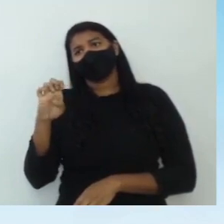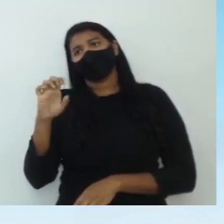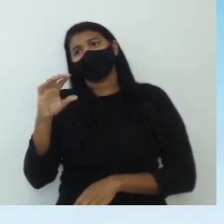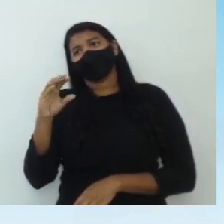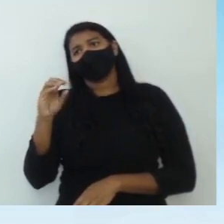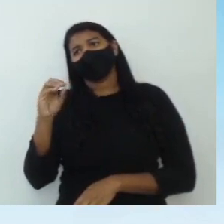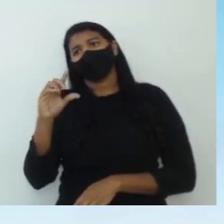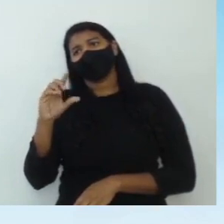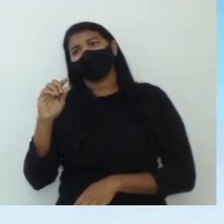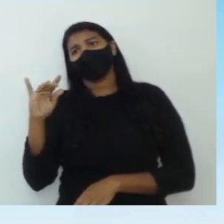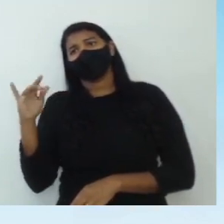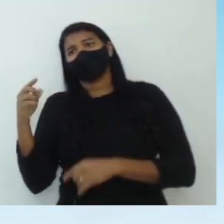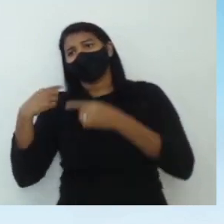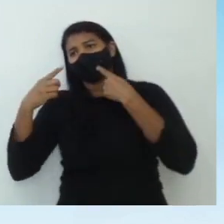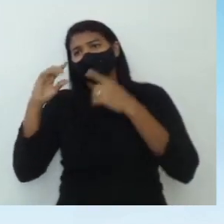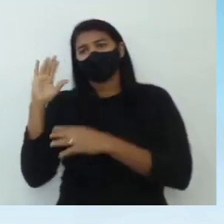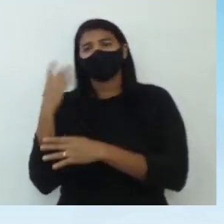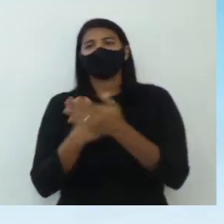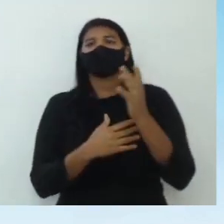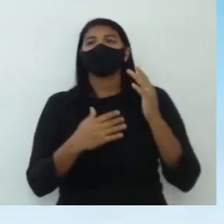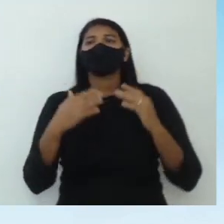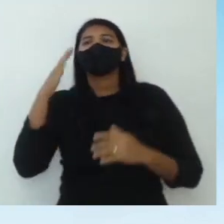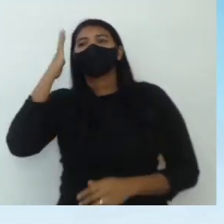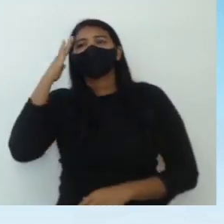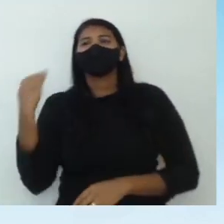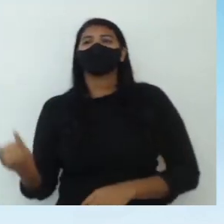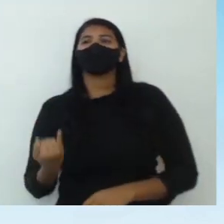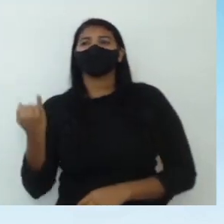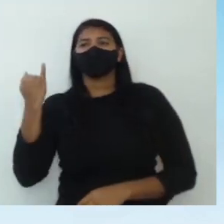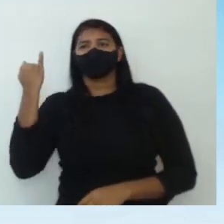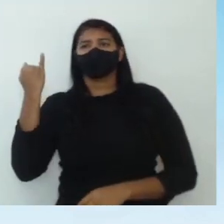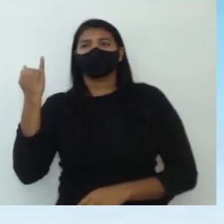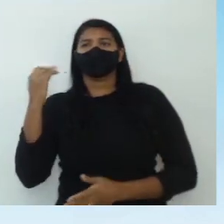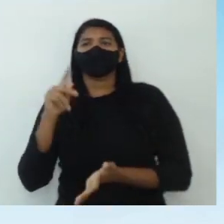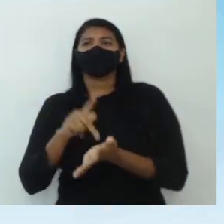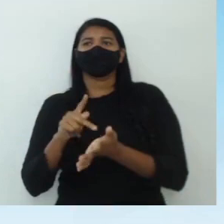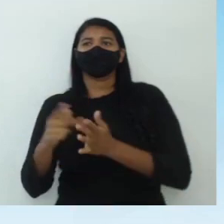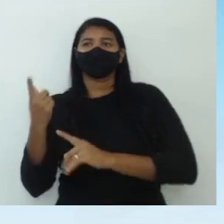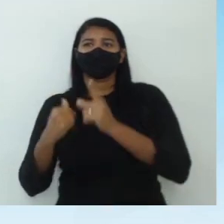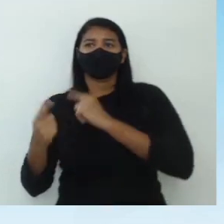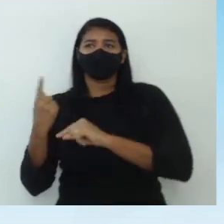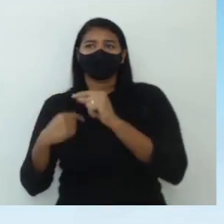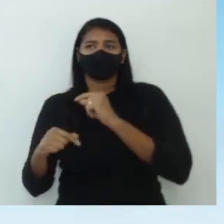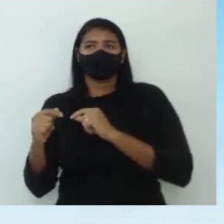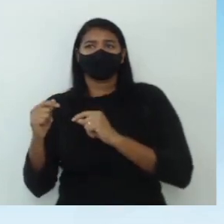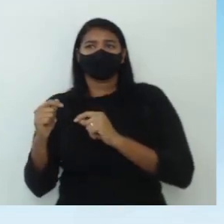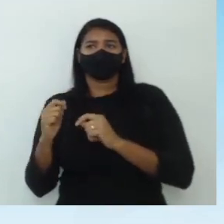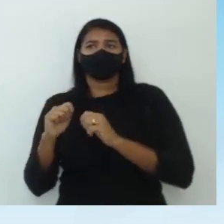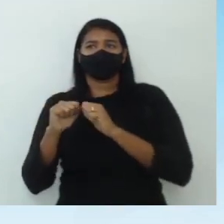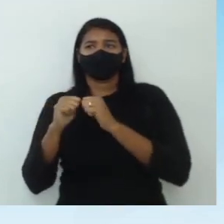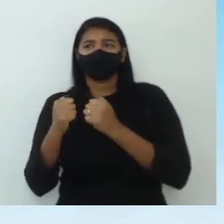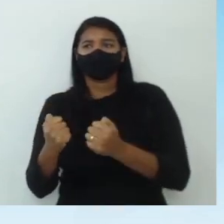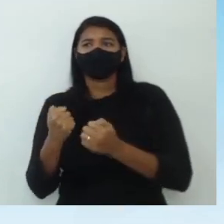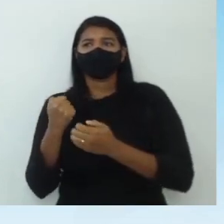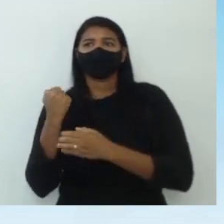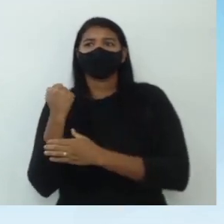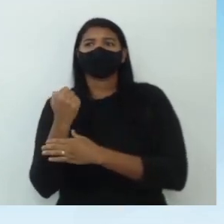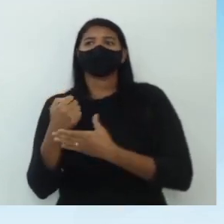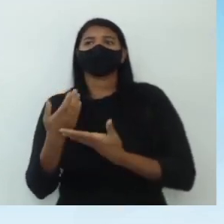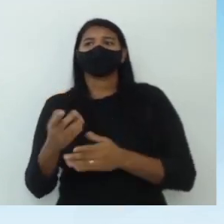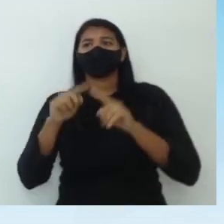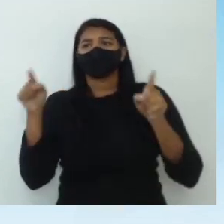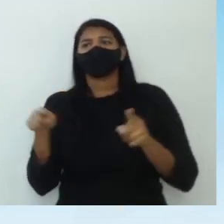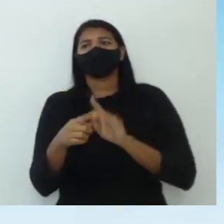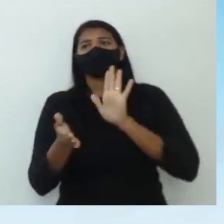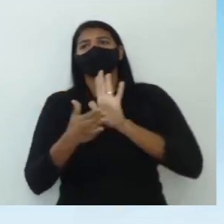aí, debater, né, e entender a importância justamente, né, da economia e da sustentabilidade no projeto de